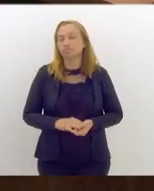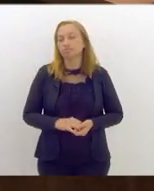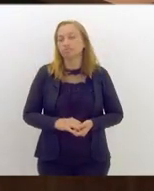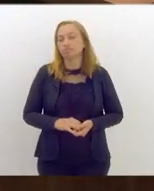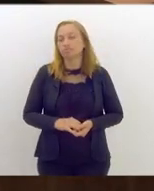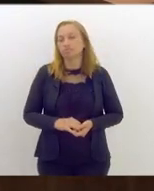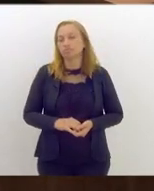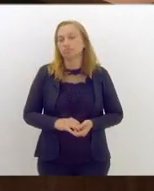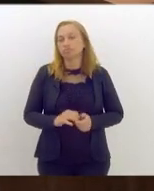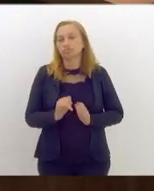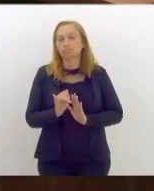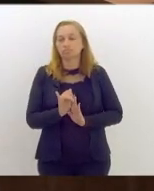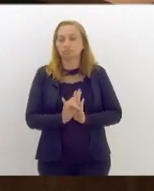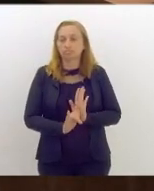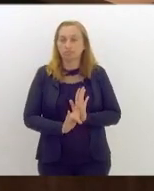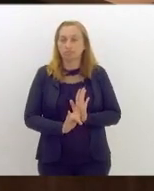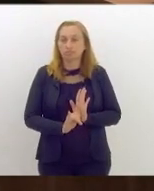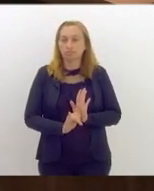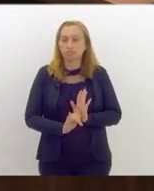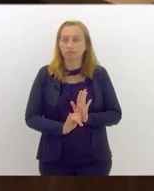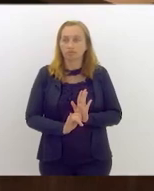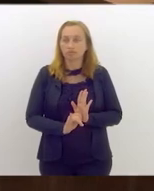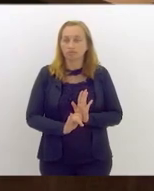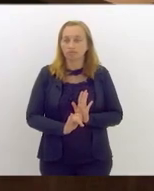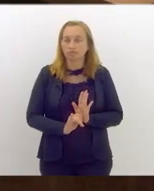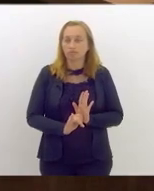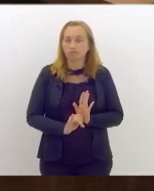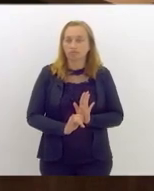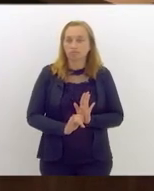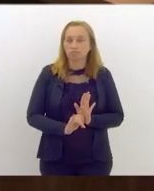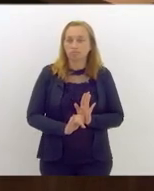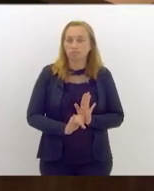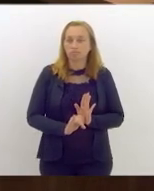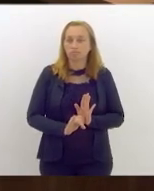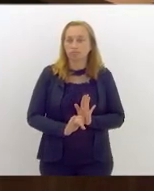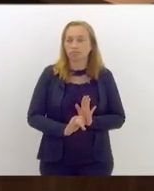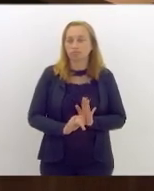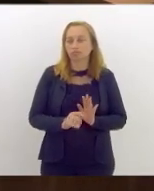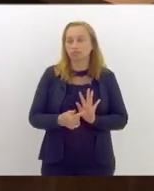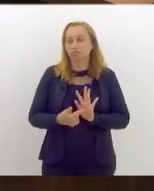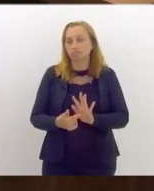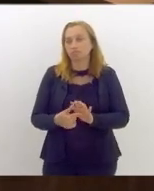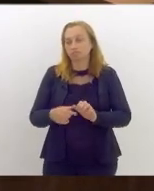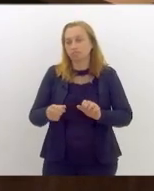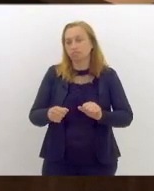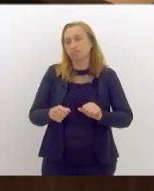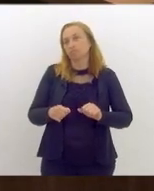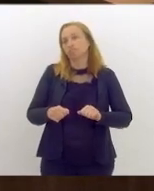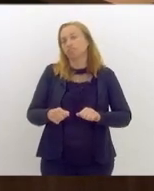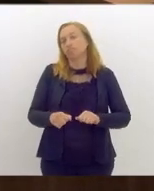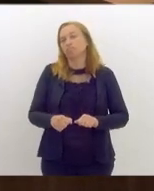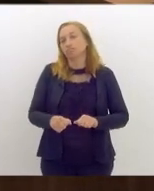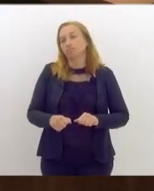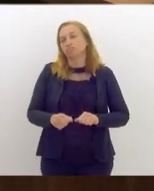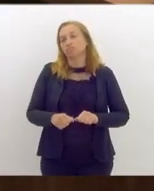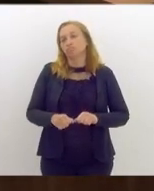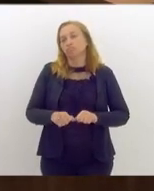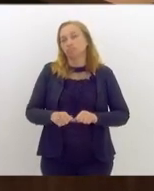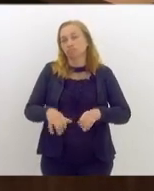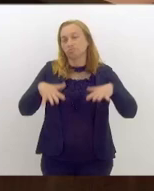de relatório alternativo para ser submetido em plenário perdeu na comissão ponto